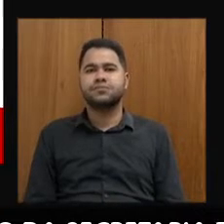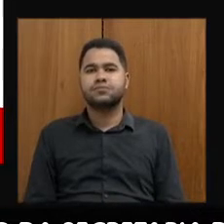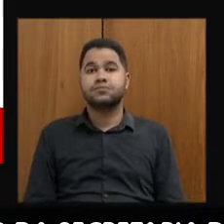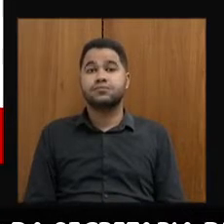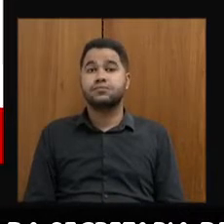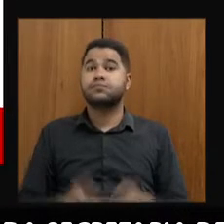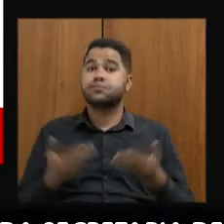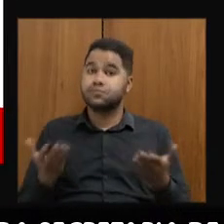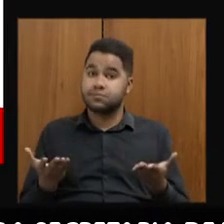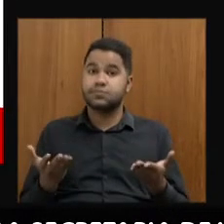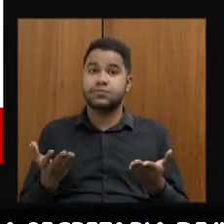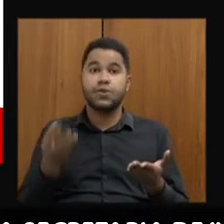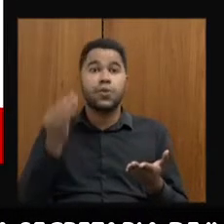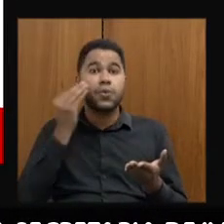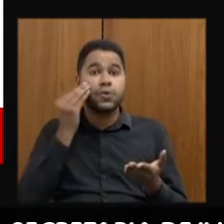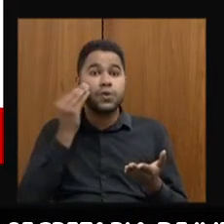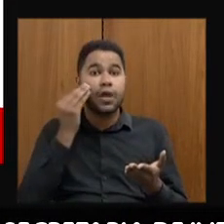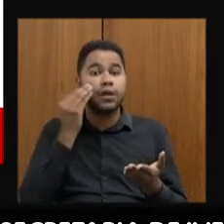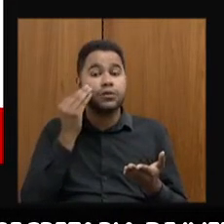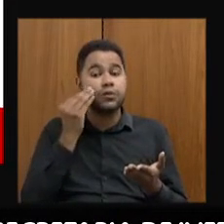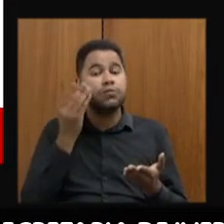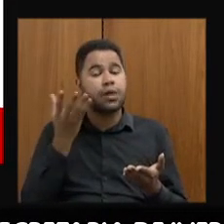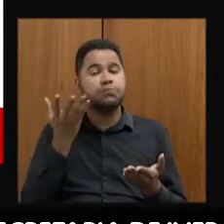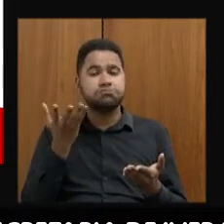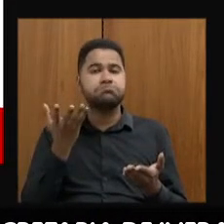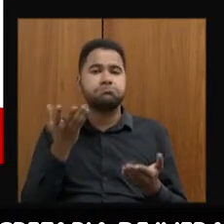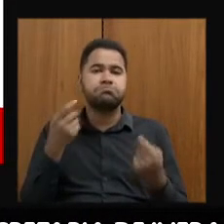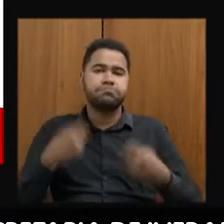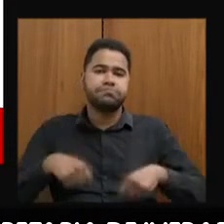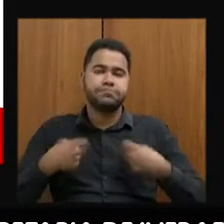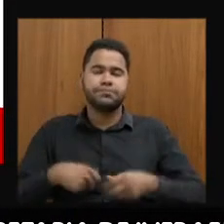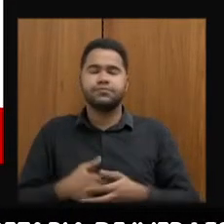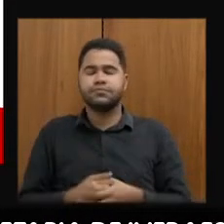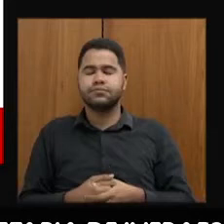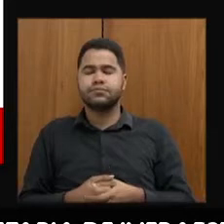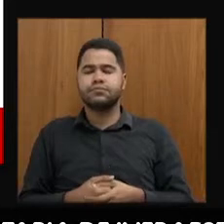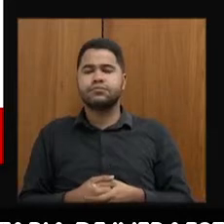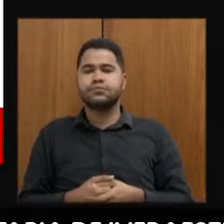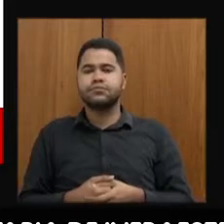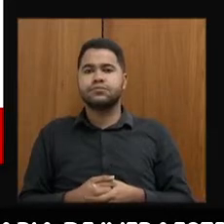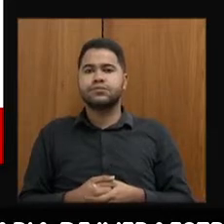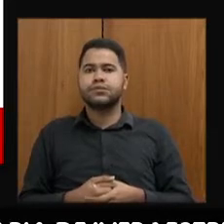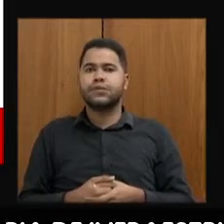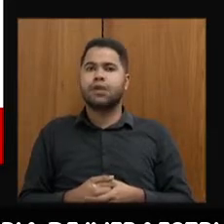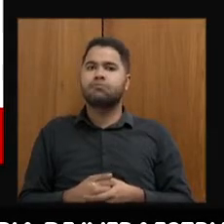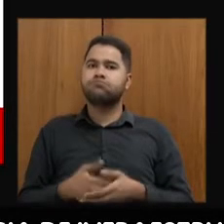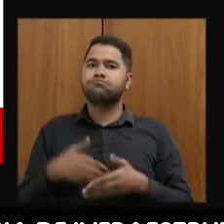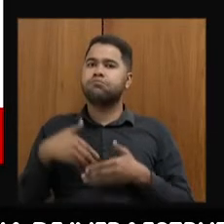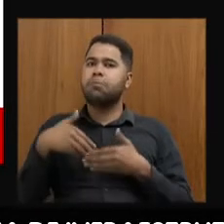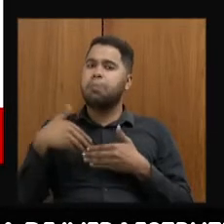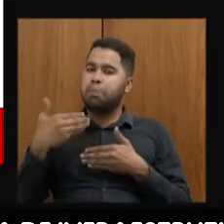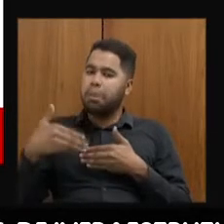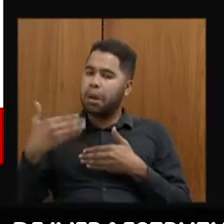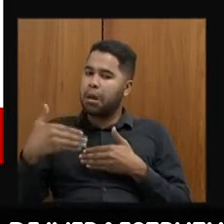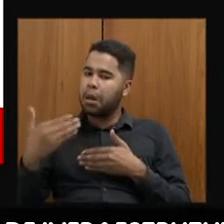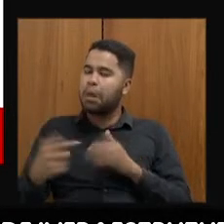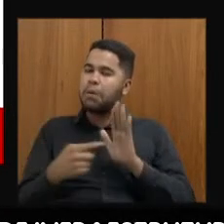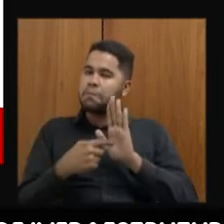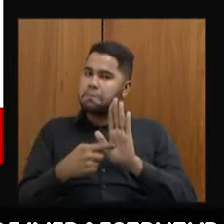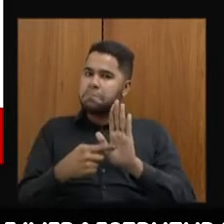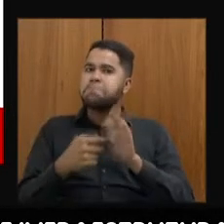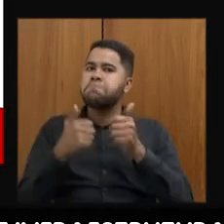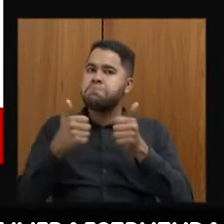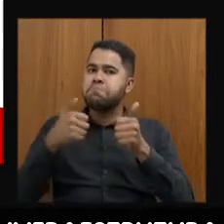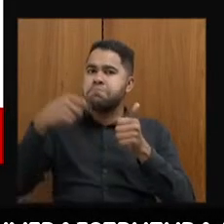então pelo menos o fecho ele dele vai fazer então isso tem terrier contido por e no